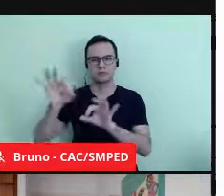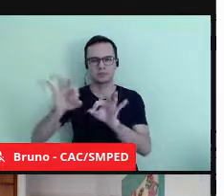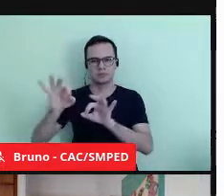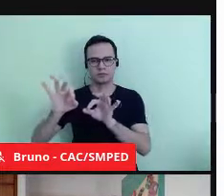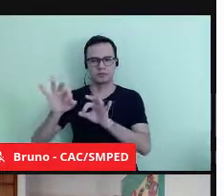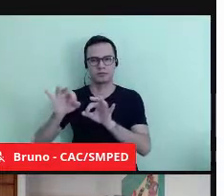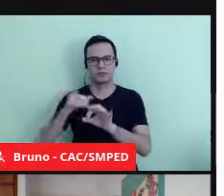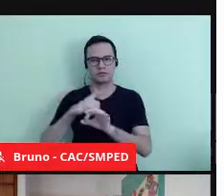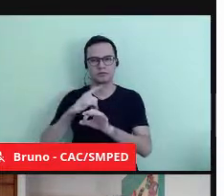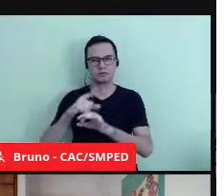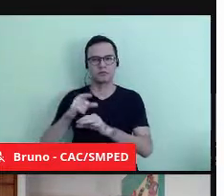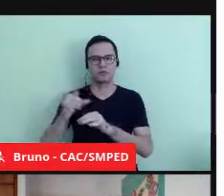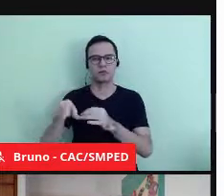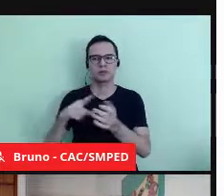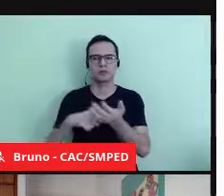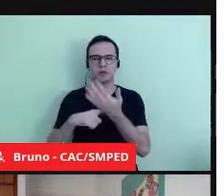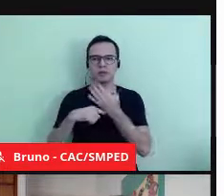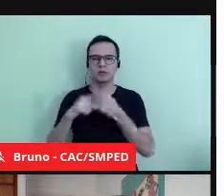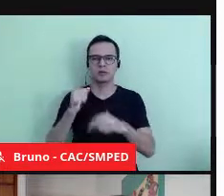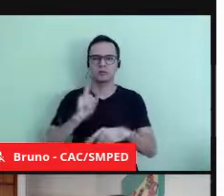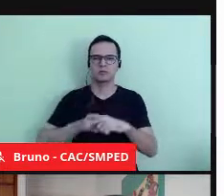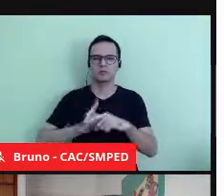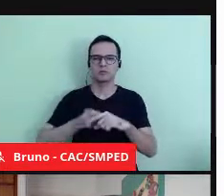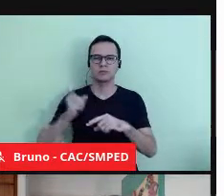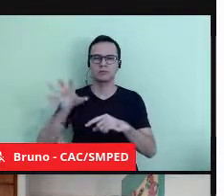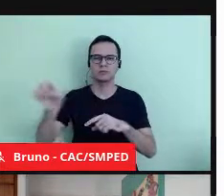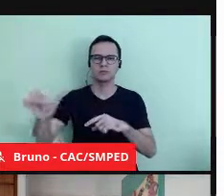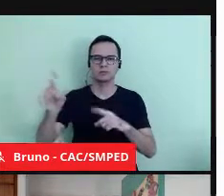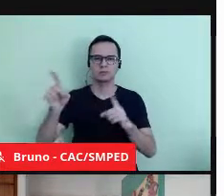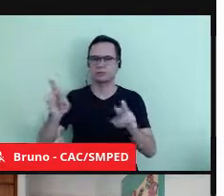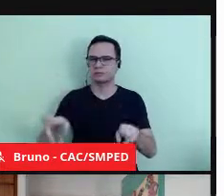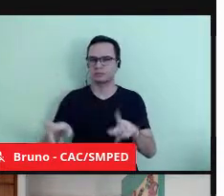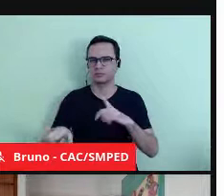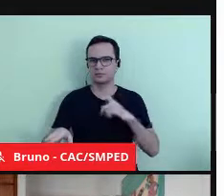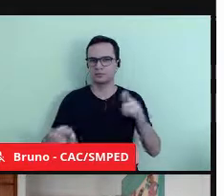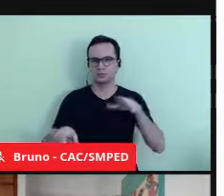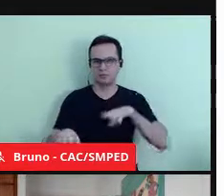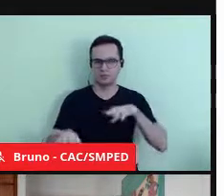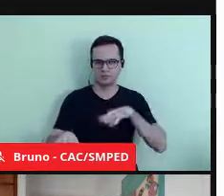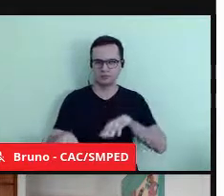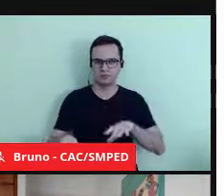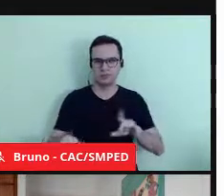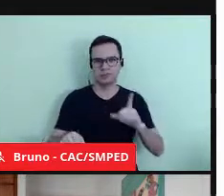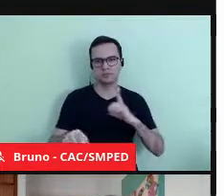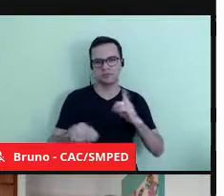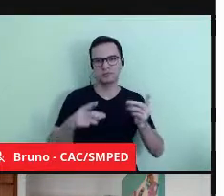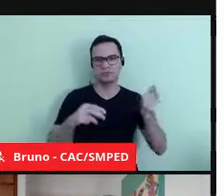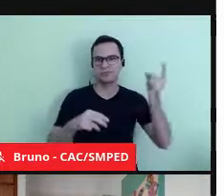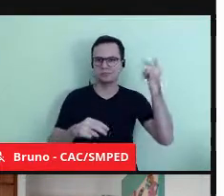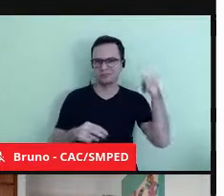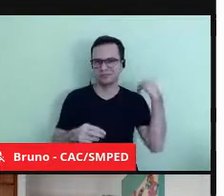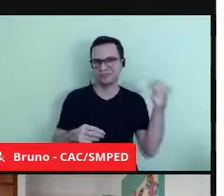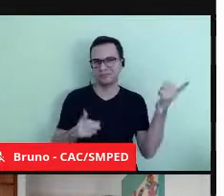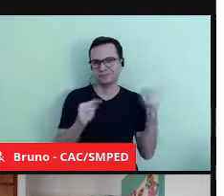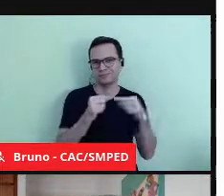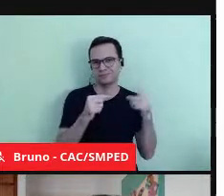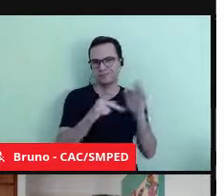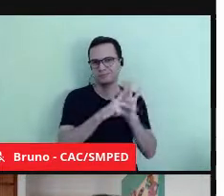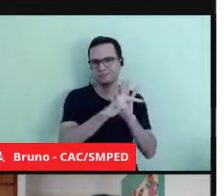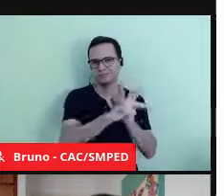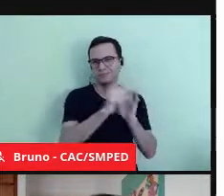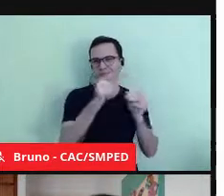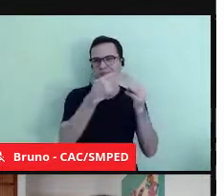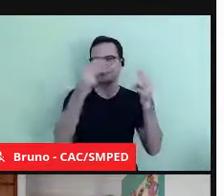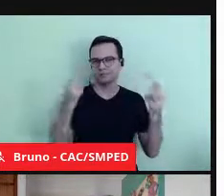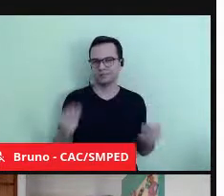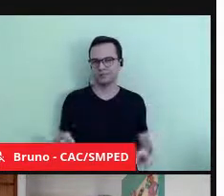dos vídeos Guia Libras, e foi muito interessante porque eles pegaram, do mesmo jeito que a língua portuguesa tem uma antiguidade, que é uma questão dentro do museu, né? Ela